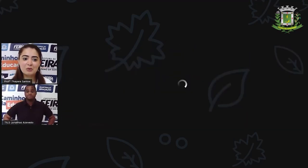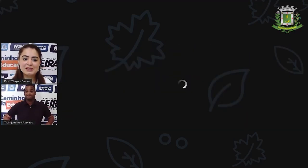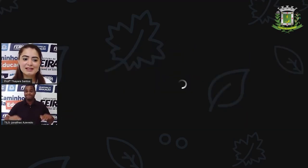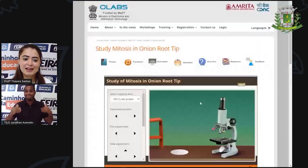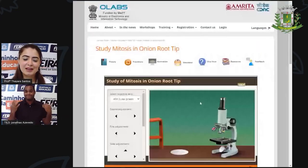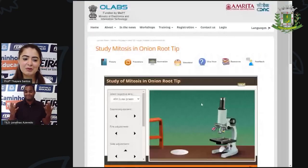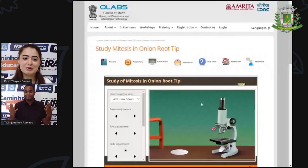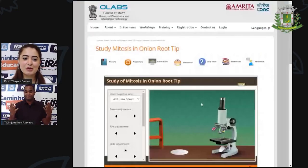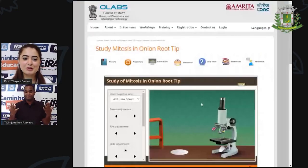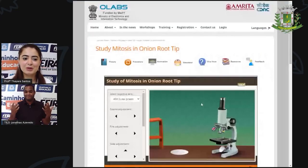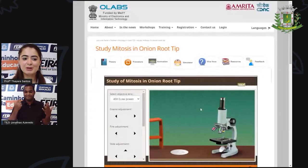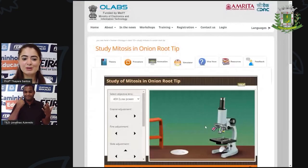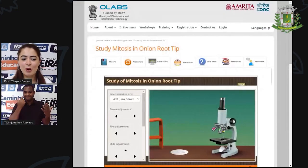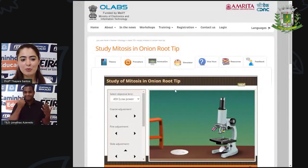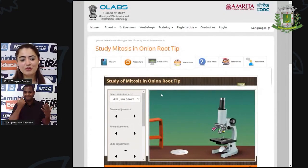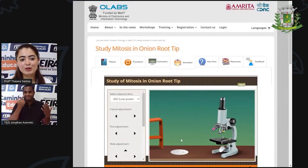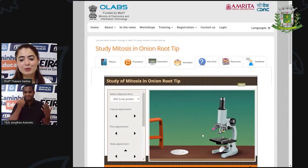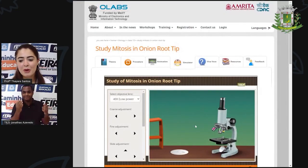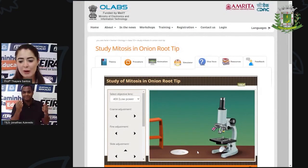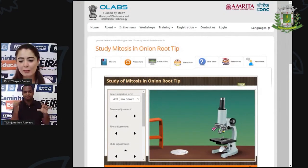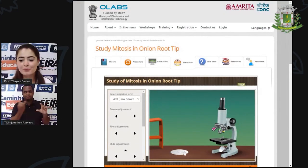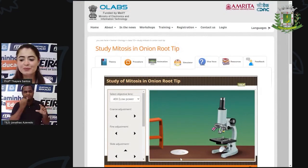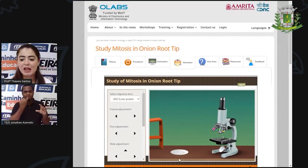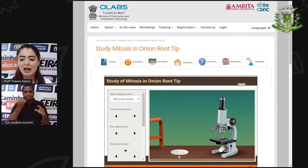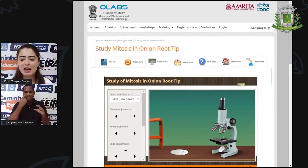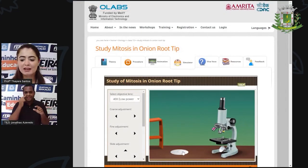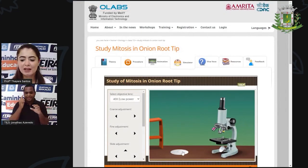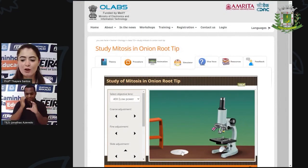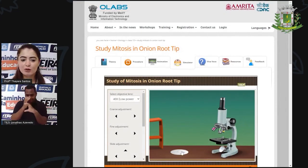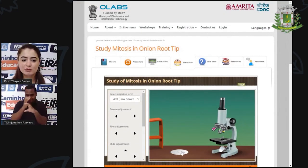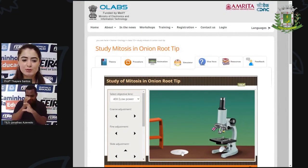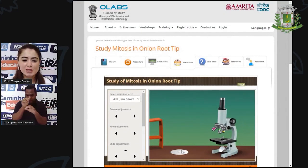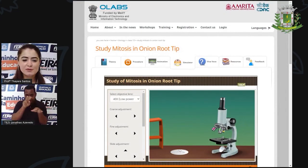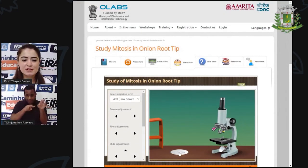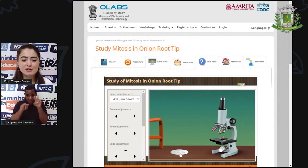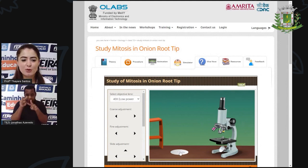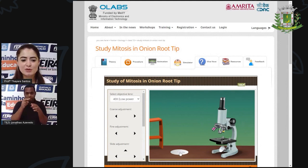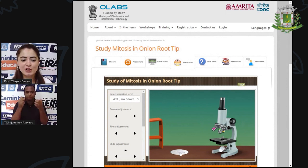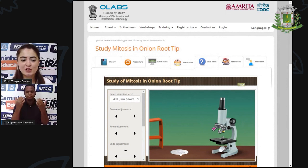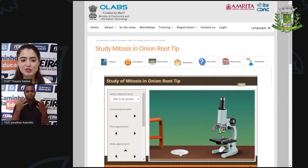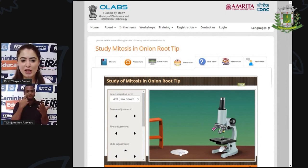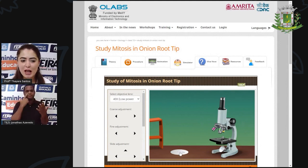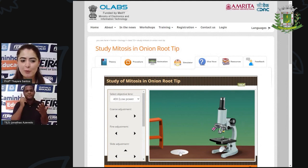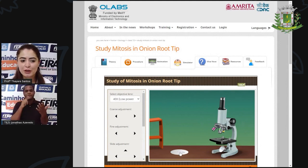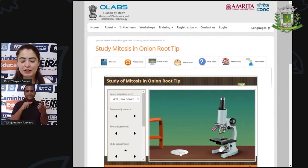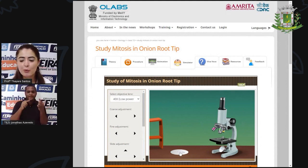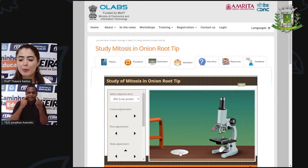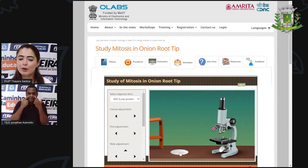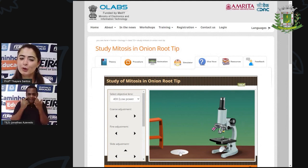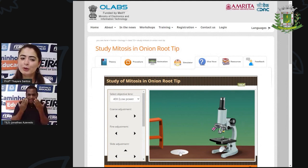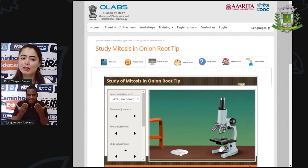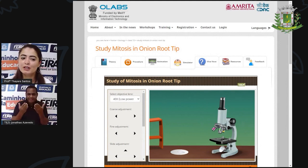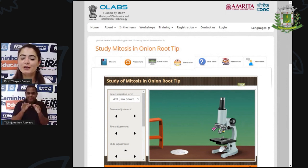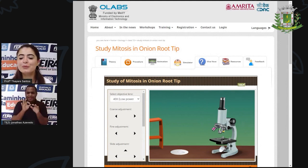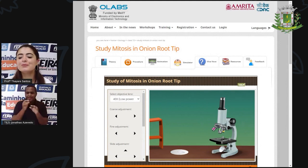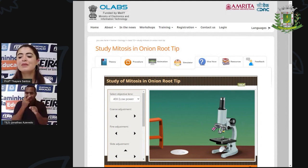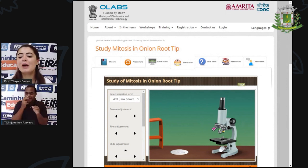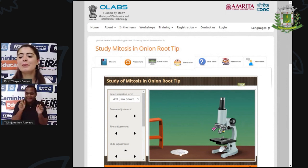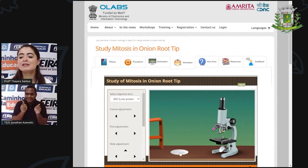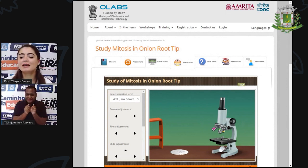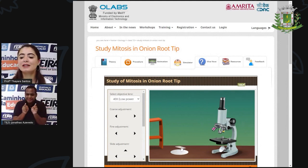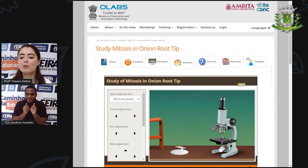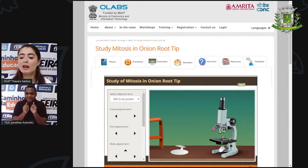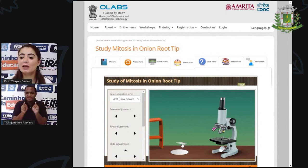Então, esse daqui é o nosso Microscópio Virtual. Aqui, ó, não sei se vocês estão conseguindo enxergar porque está um pouquinho pequenininho,